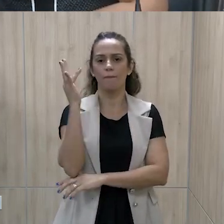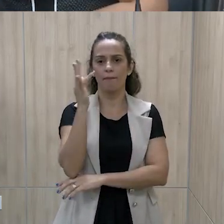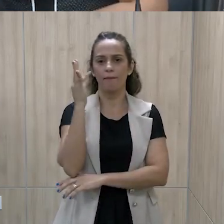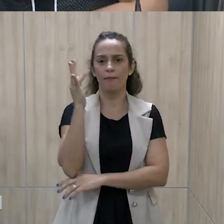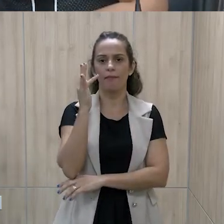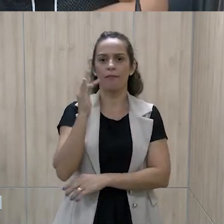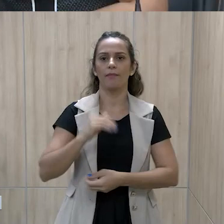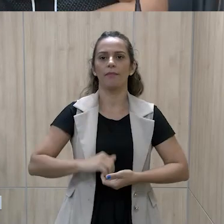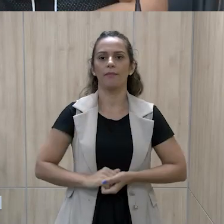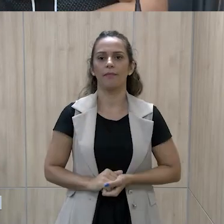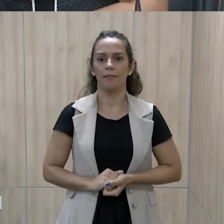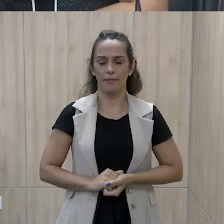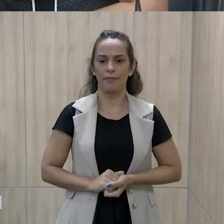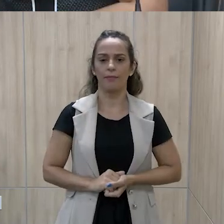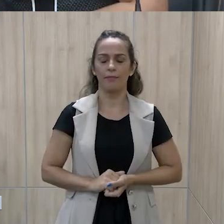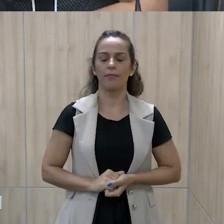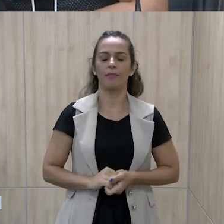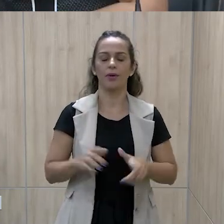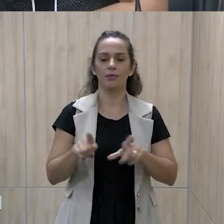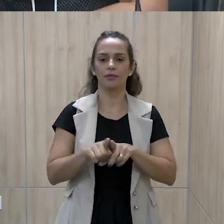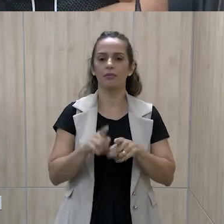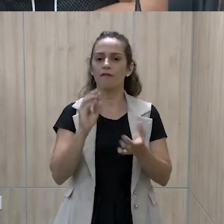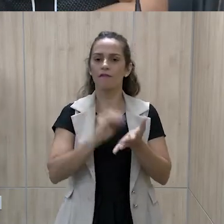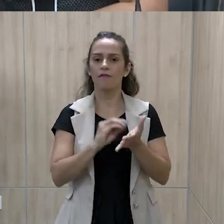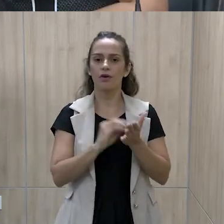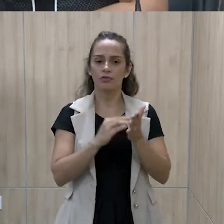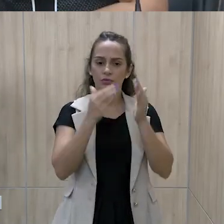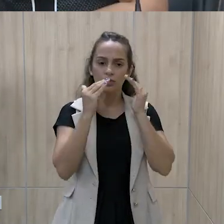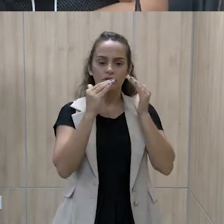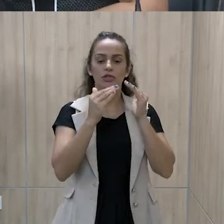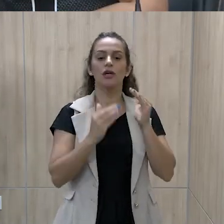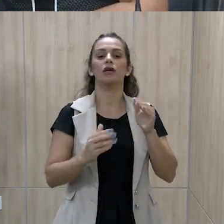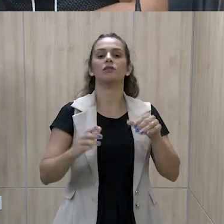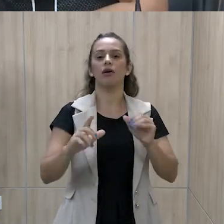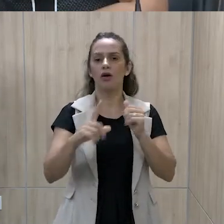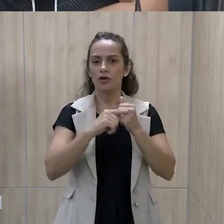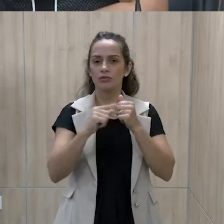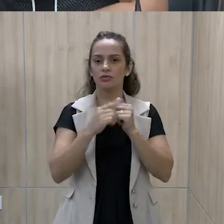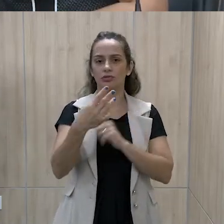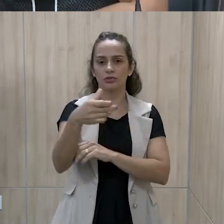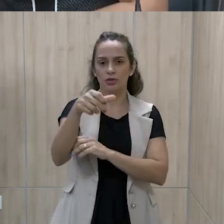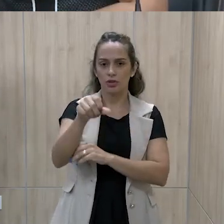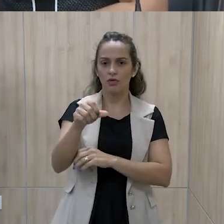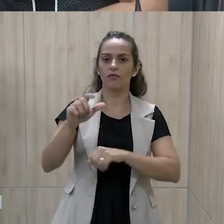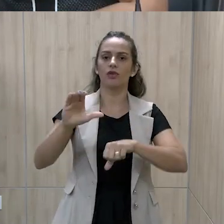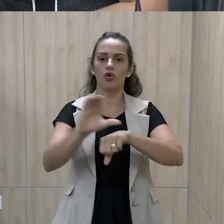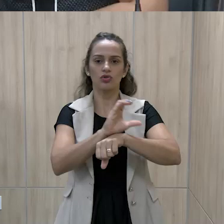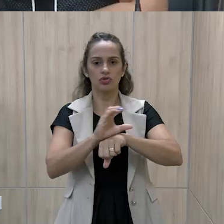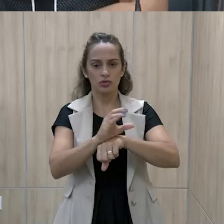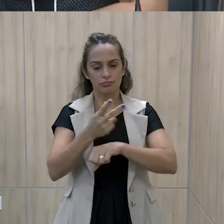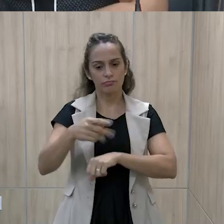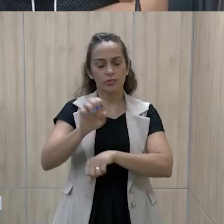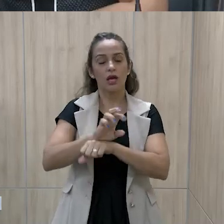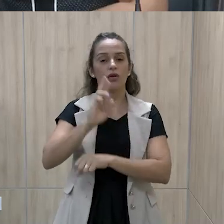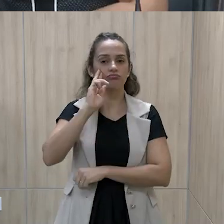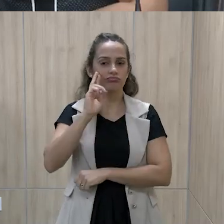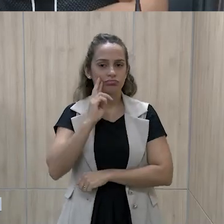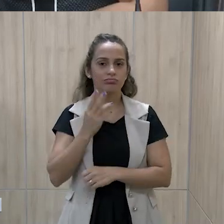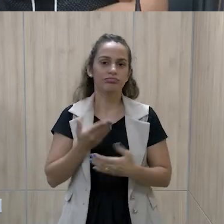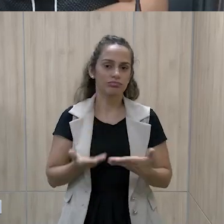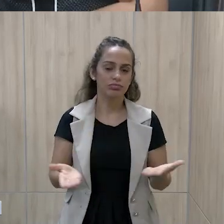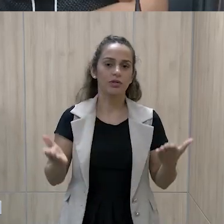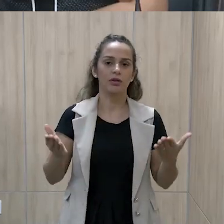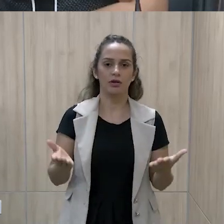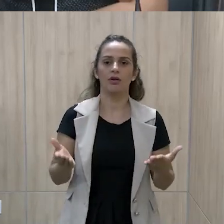formal porque há uma desobediência a um Artigo 39 da nossa constituição estadual portanto